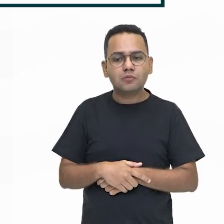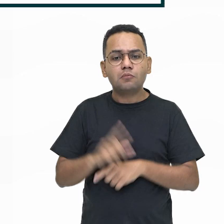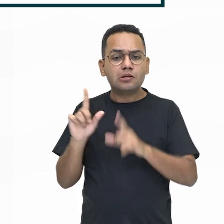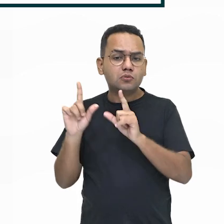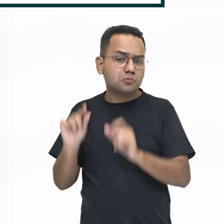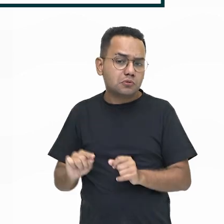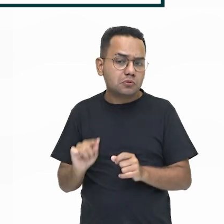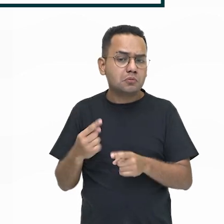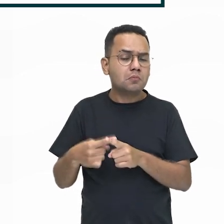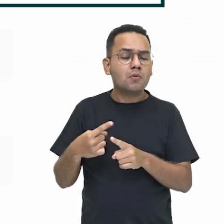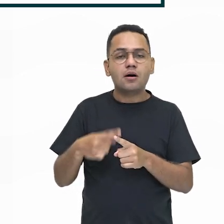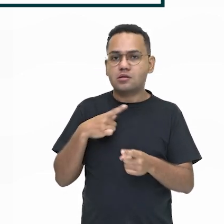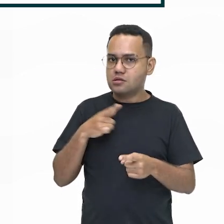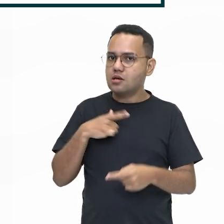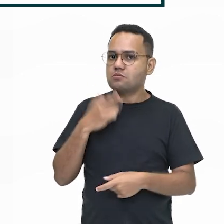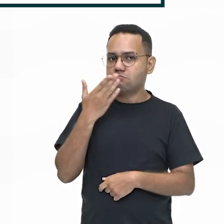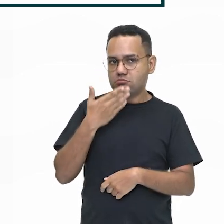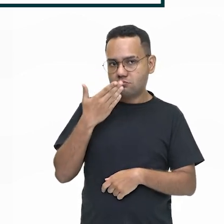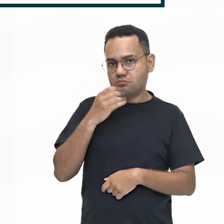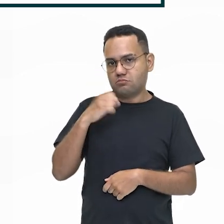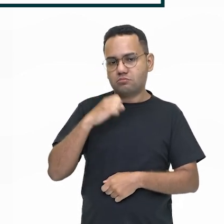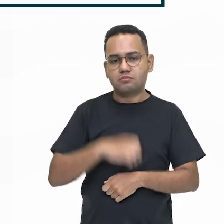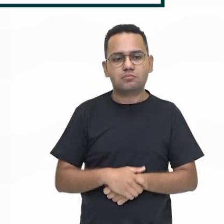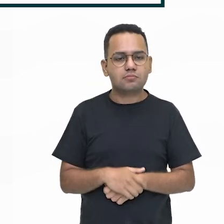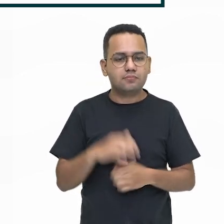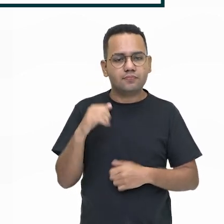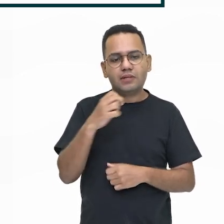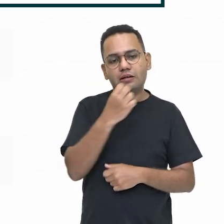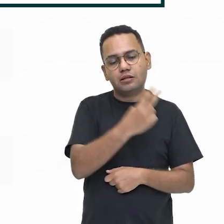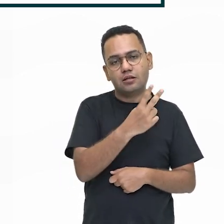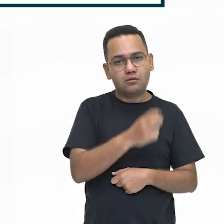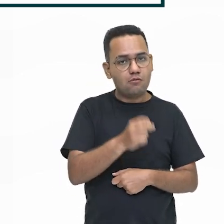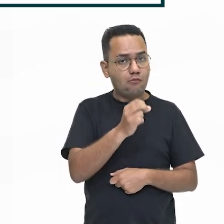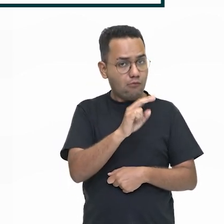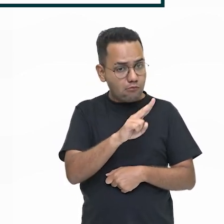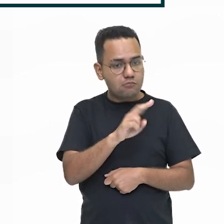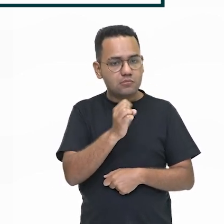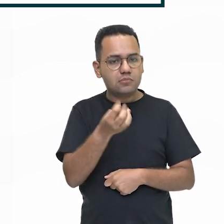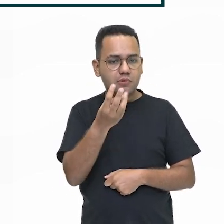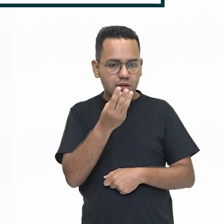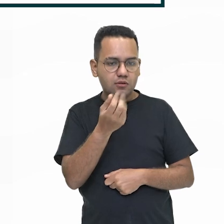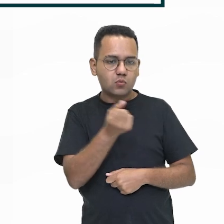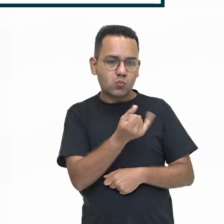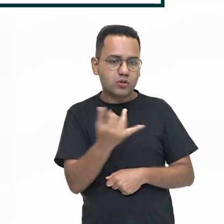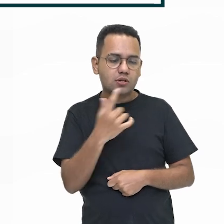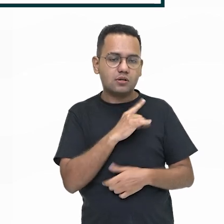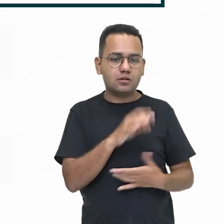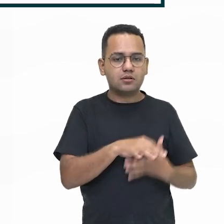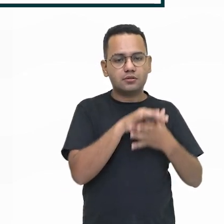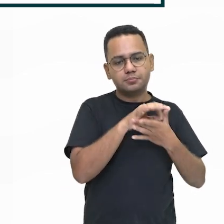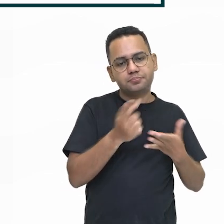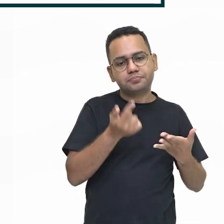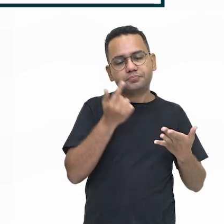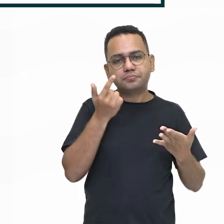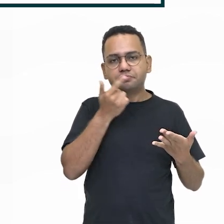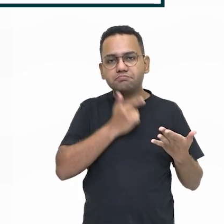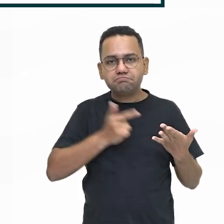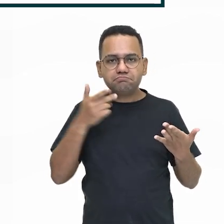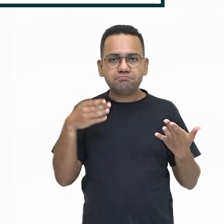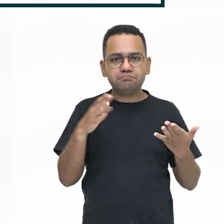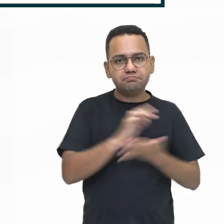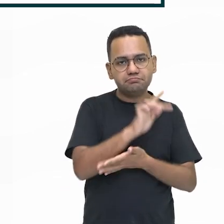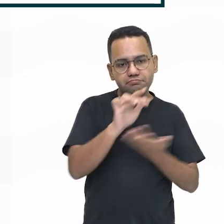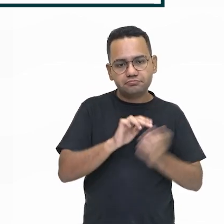glicose. 2 a 3 porções de carne, queijo, peixe e outras proteínas. E pouco consumo